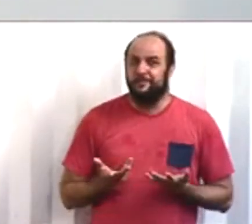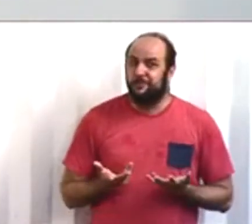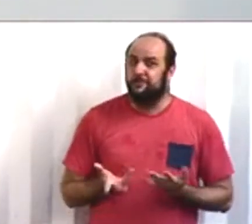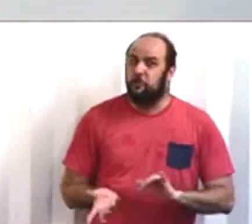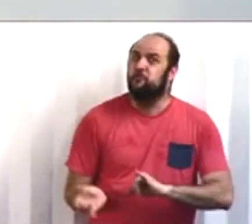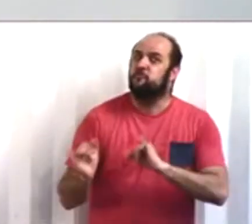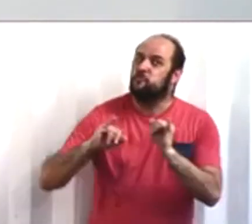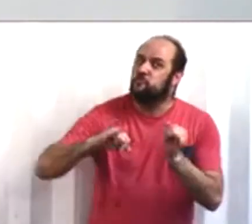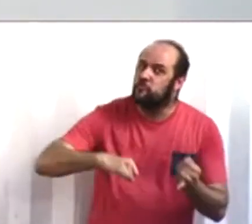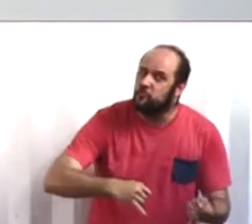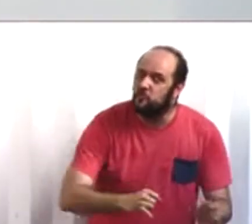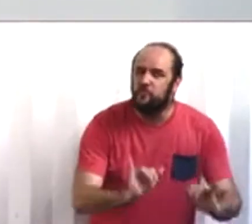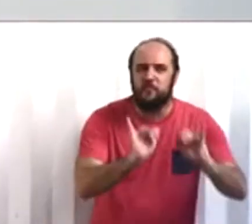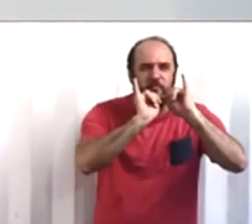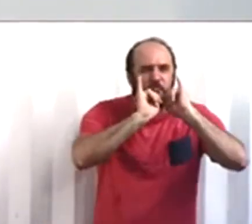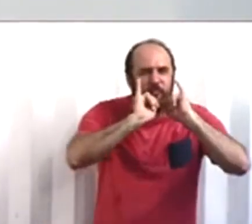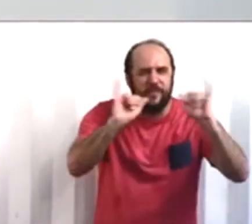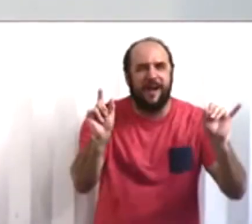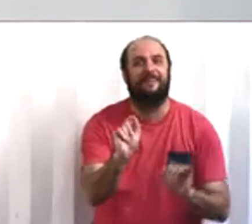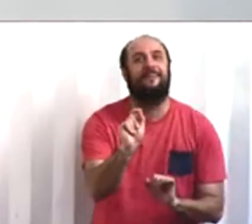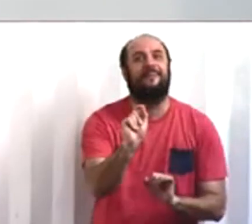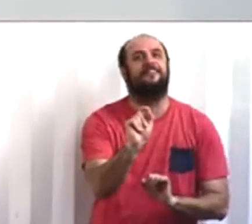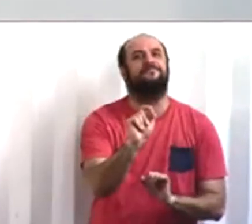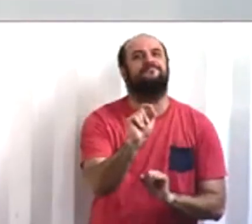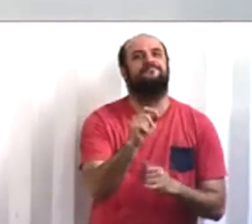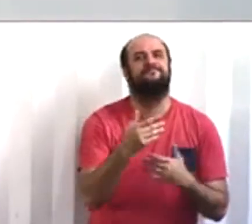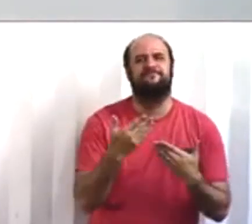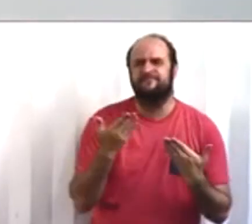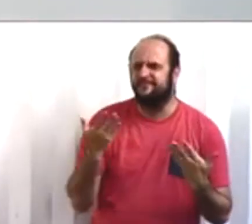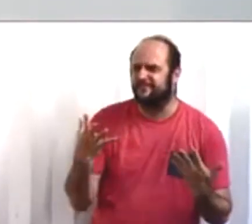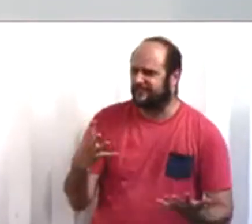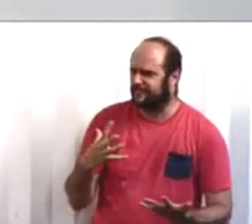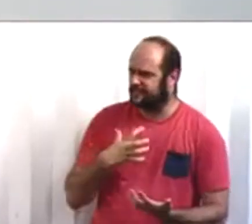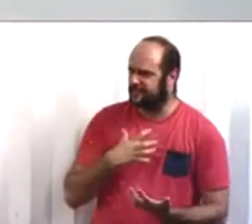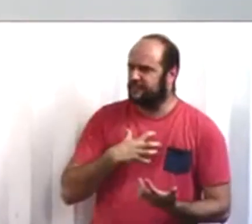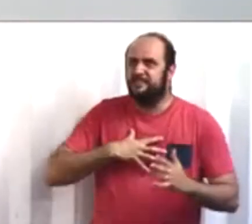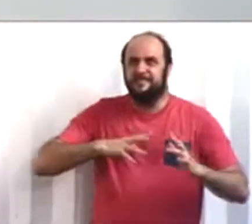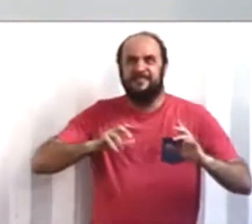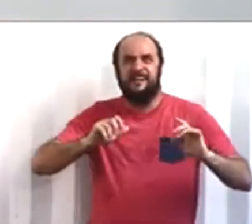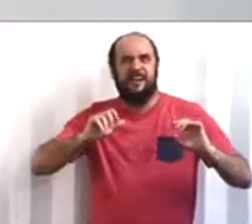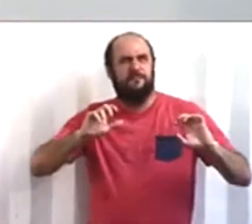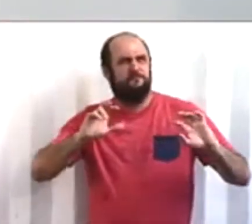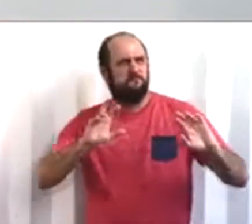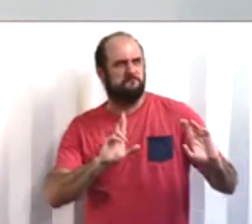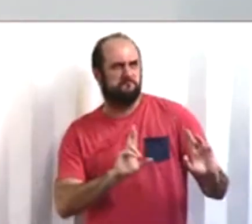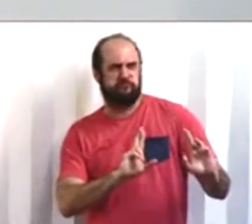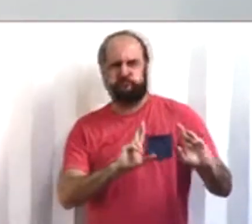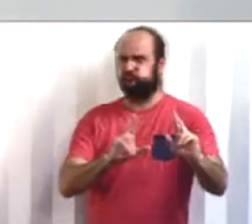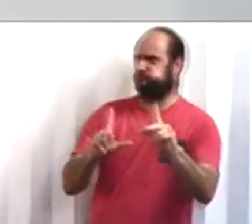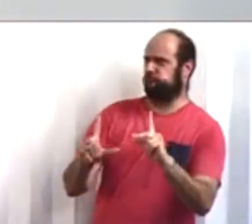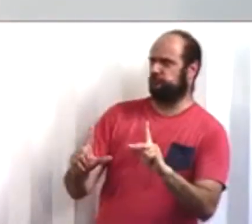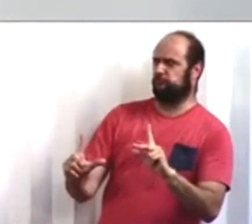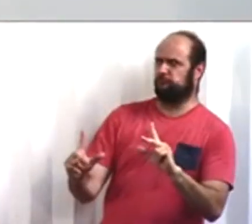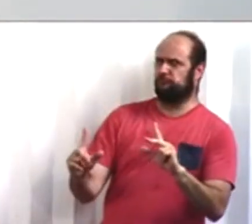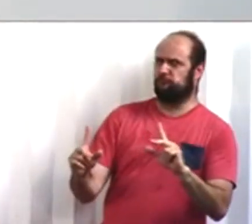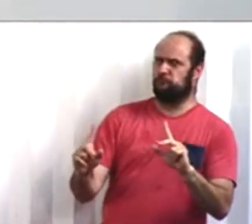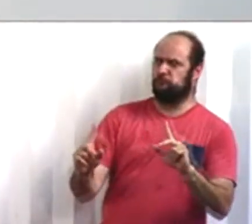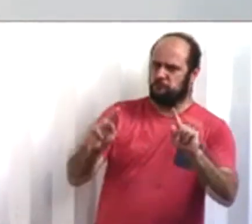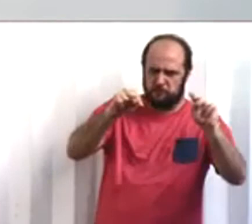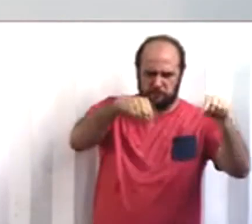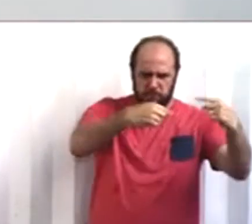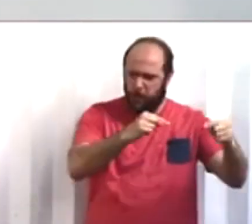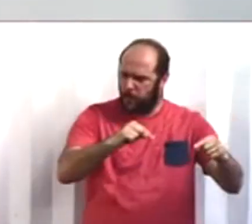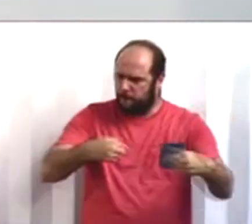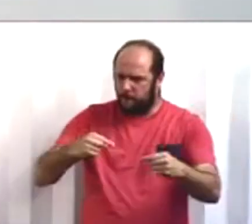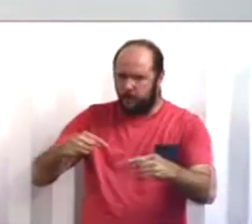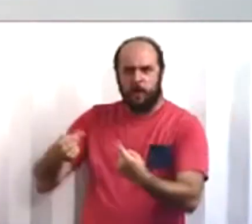isso está dizendo: há uma ameaça no ar. Há uma ameaça no ar